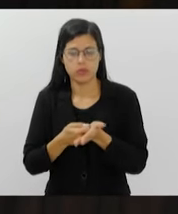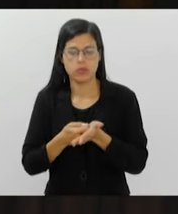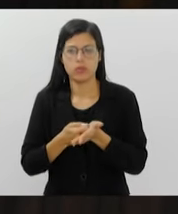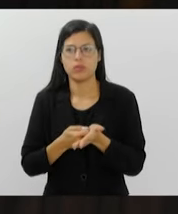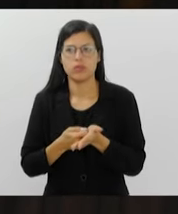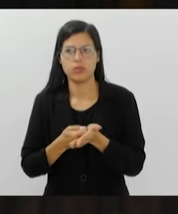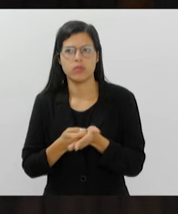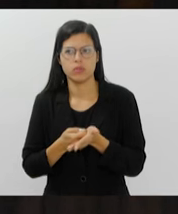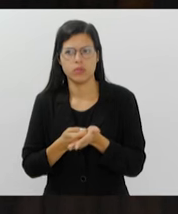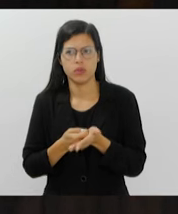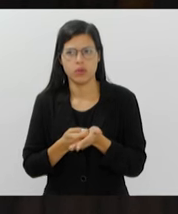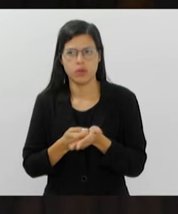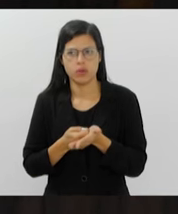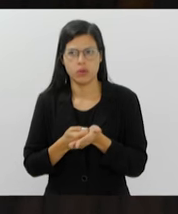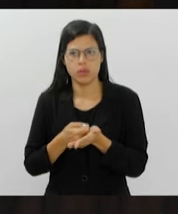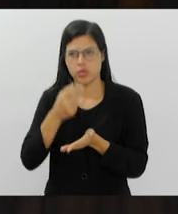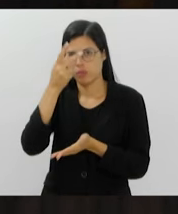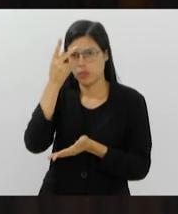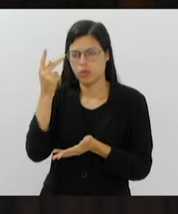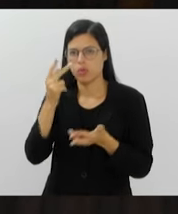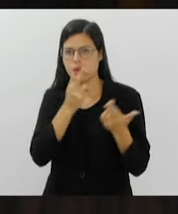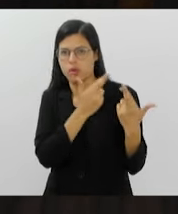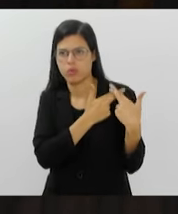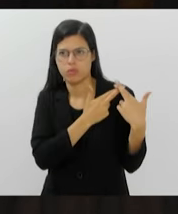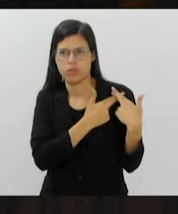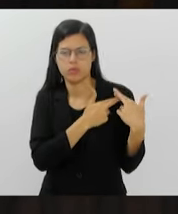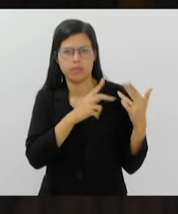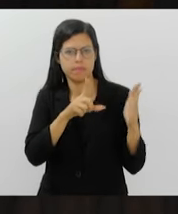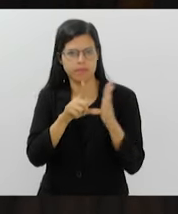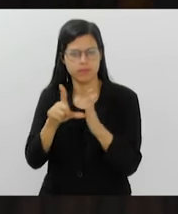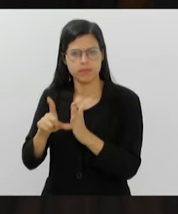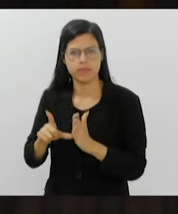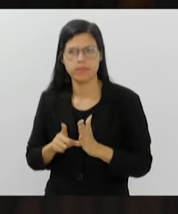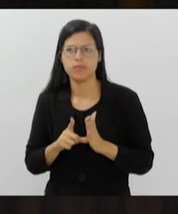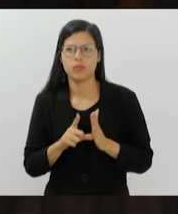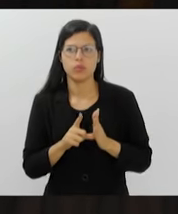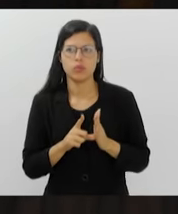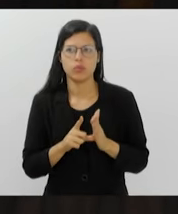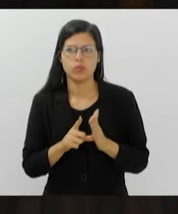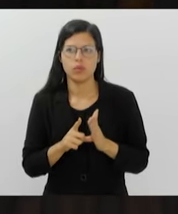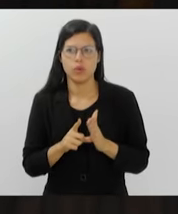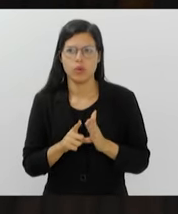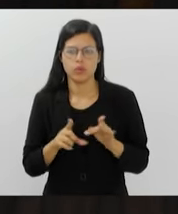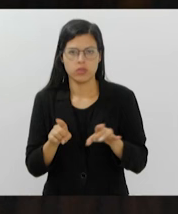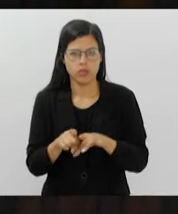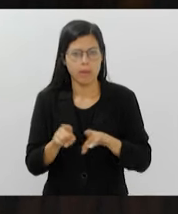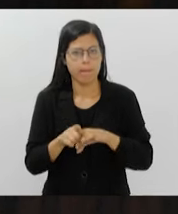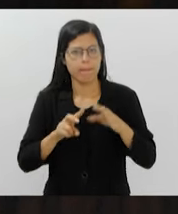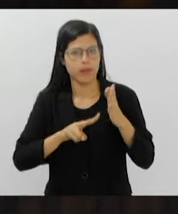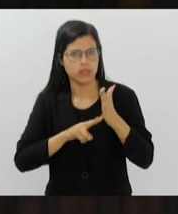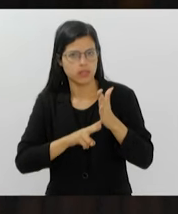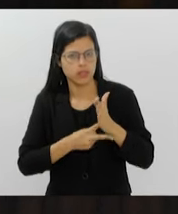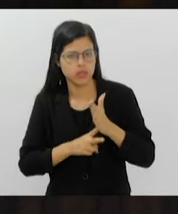e os proprietários responsáveis por estabelecimentos comerciais, bem como síndicos de condomínio,